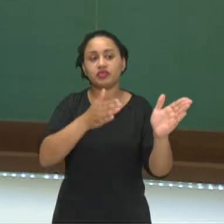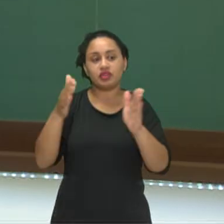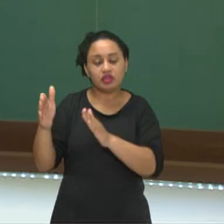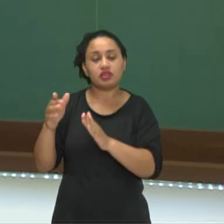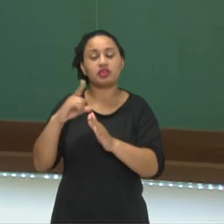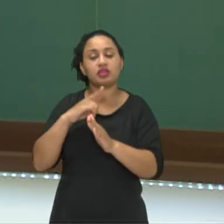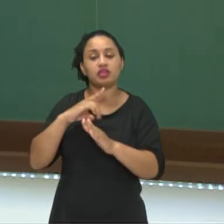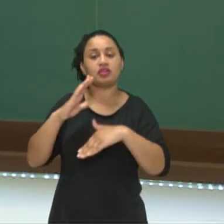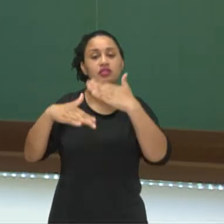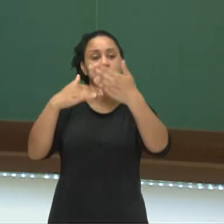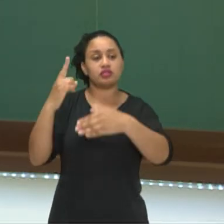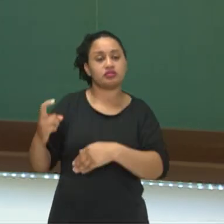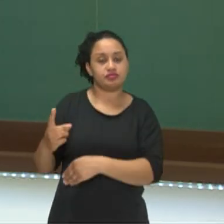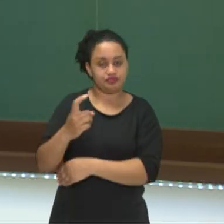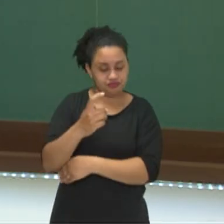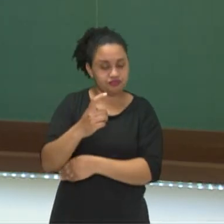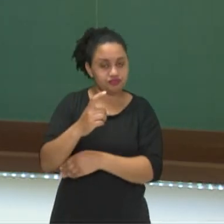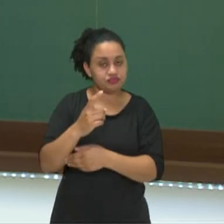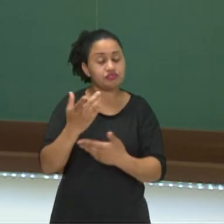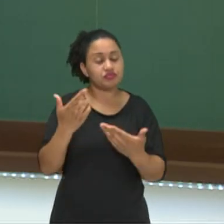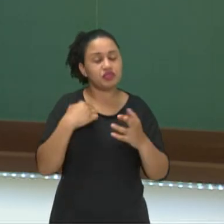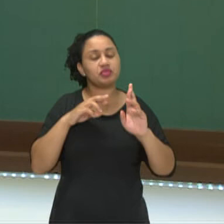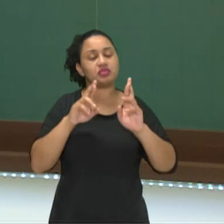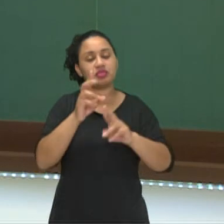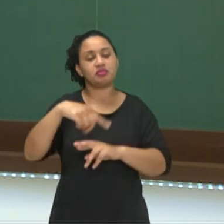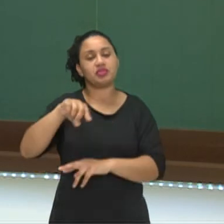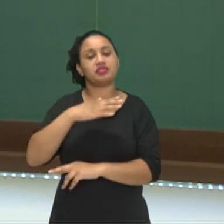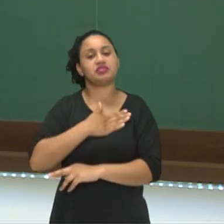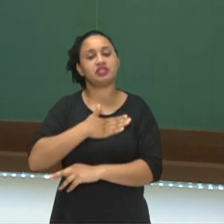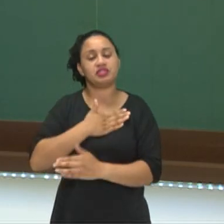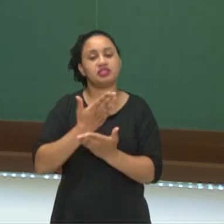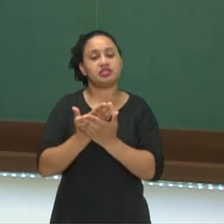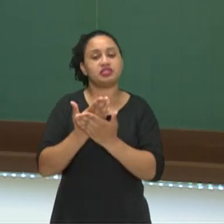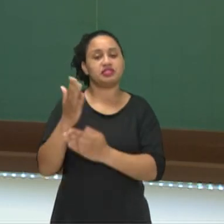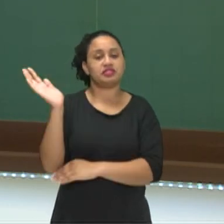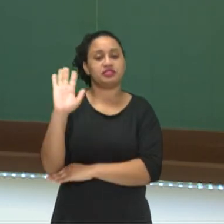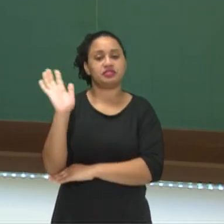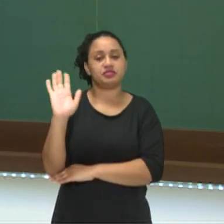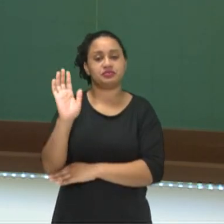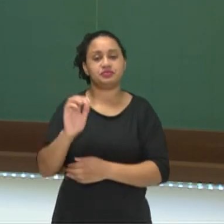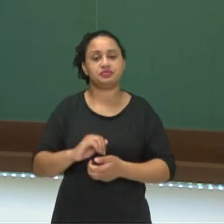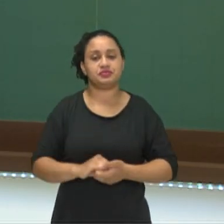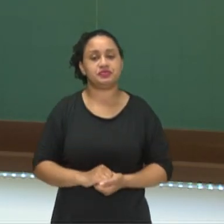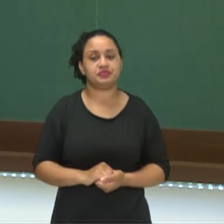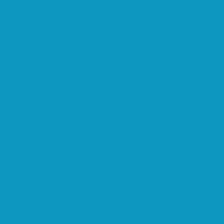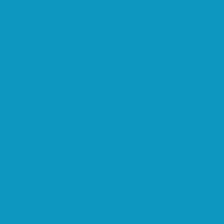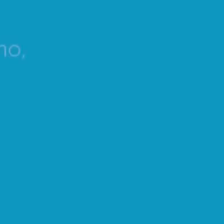etapas do desenvolvimento embrionário. Eu espero que vocês tenham gostado da aula e até breve!